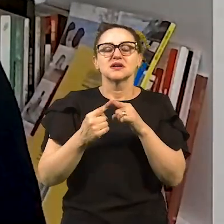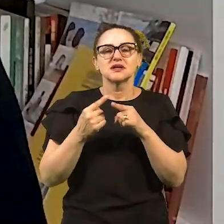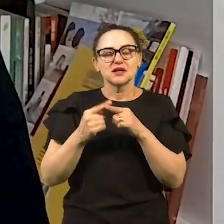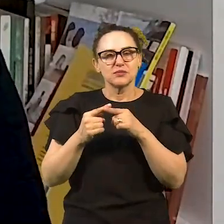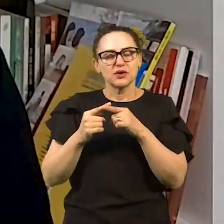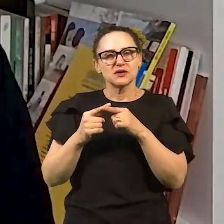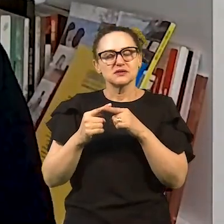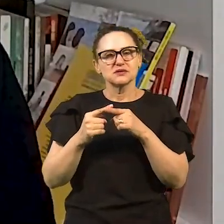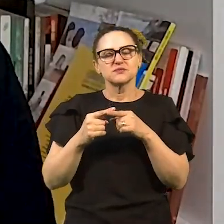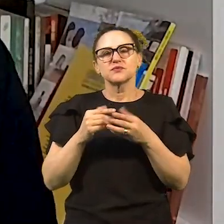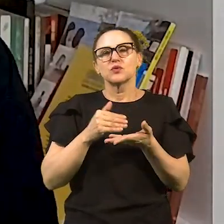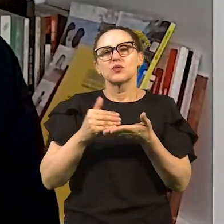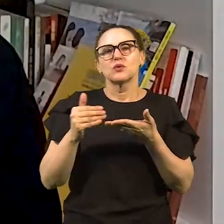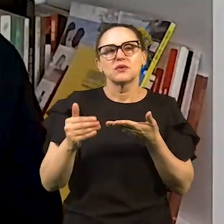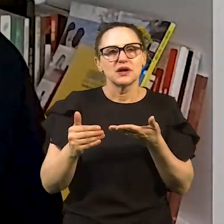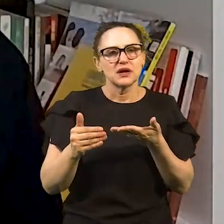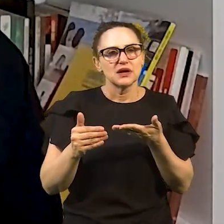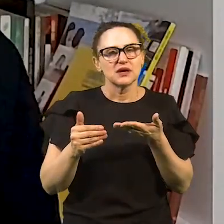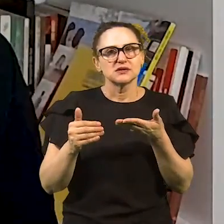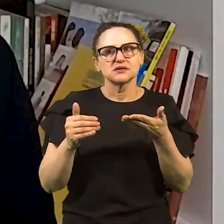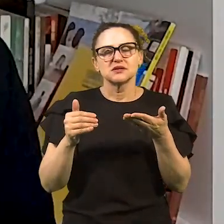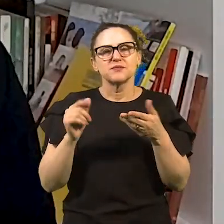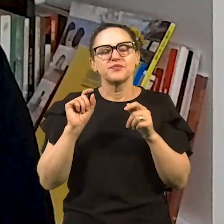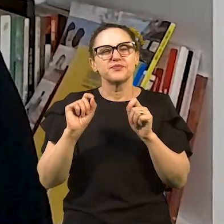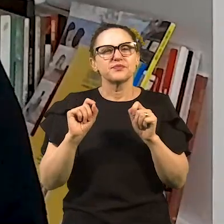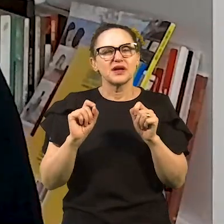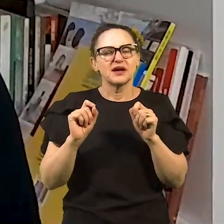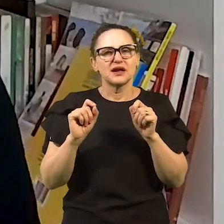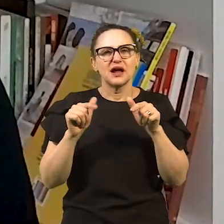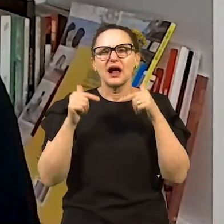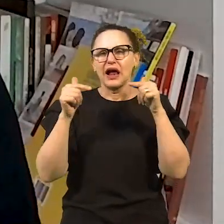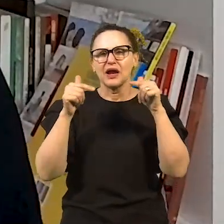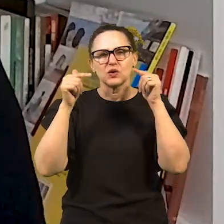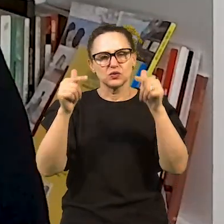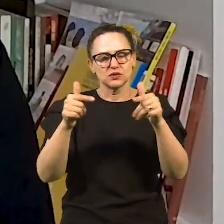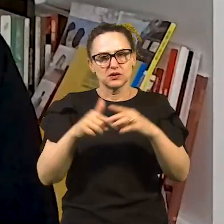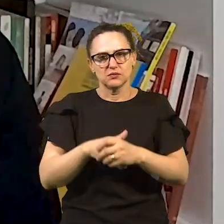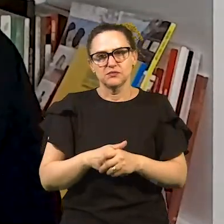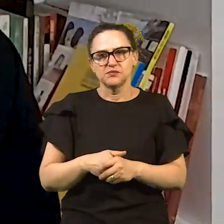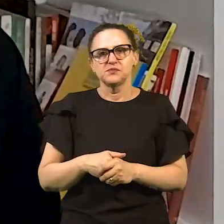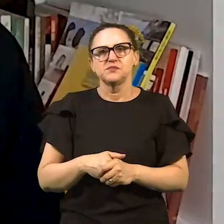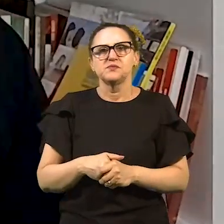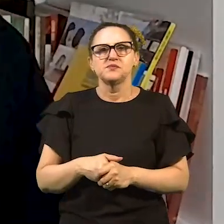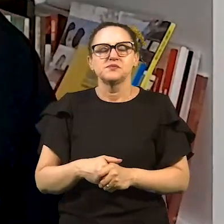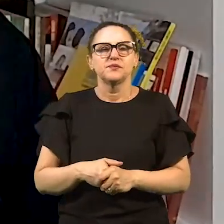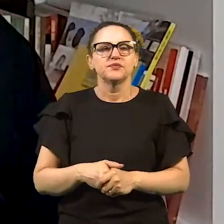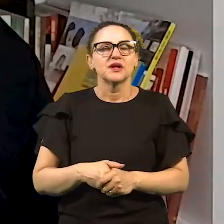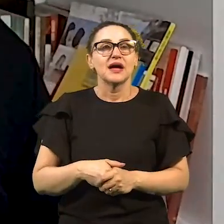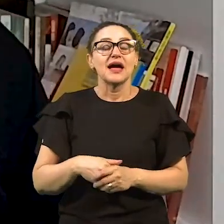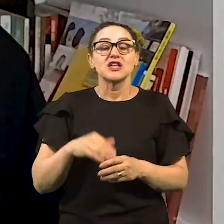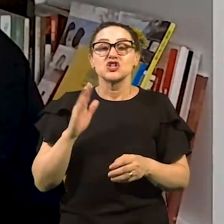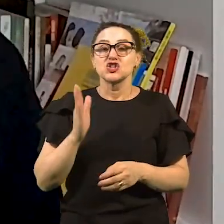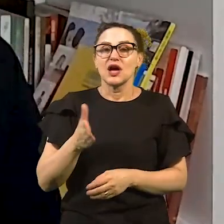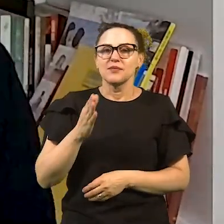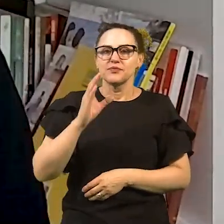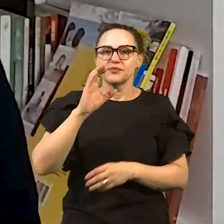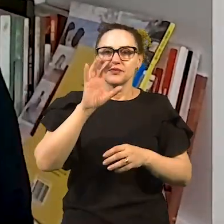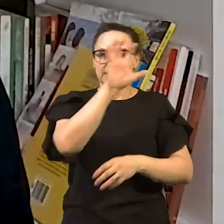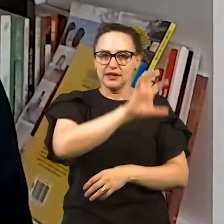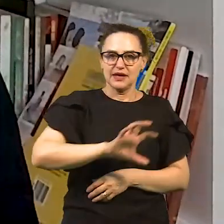do Brasil como um todo, que é uma das coisas que ainda hoje nós estamos buscando. Da região centro-oeste, eu separei para